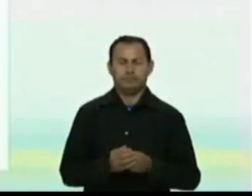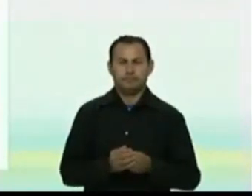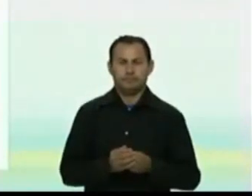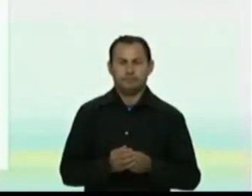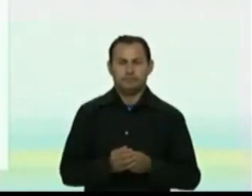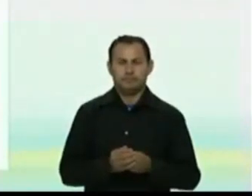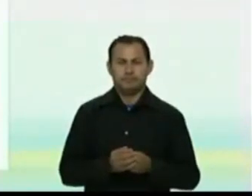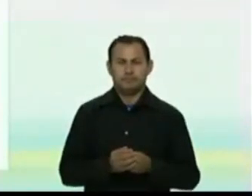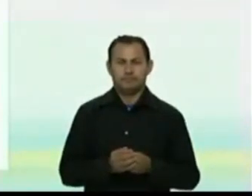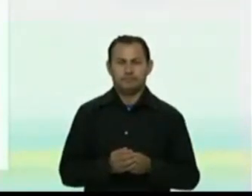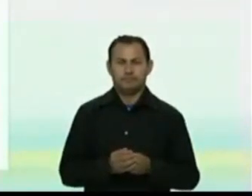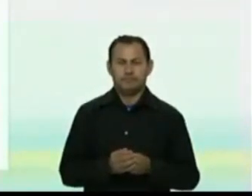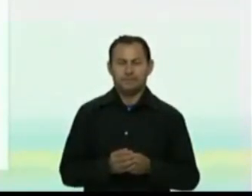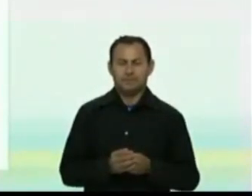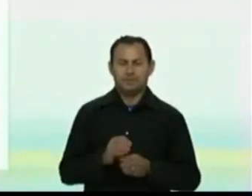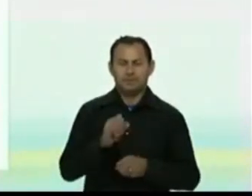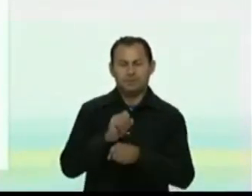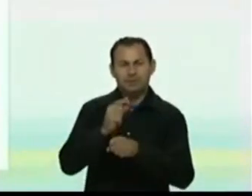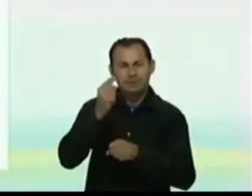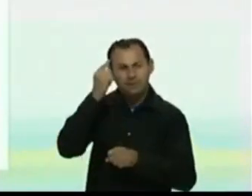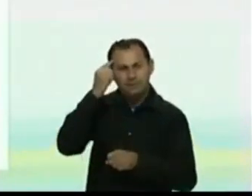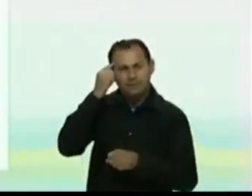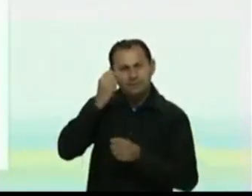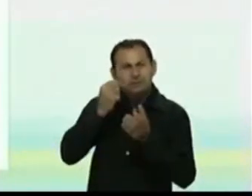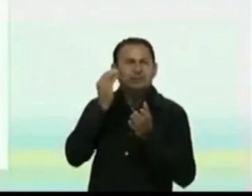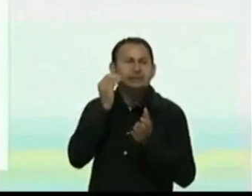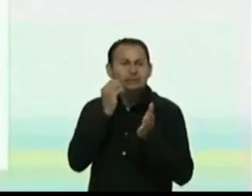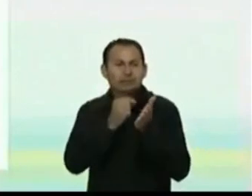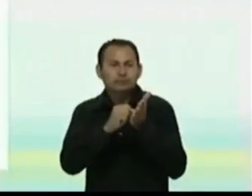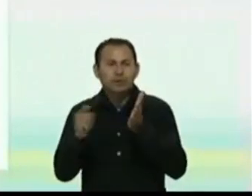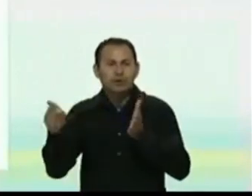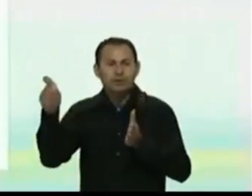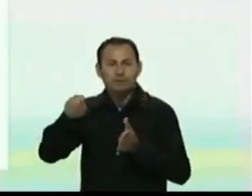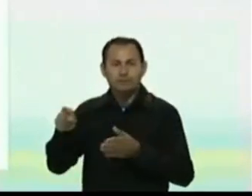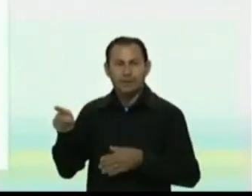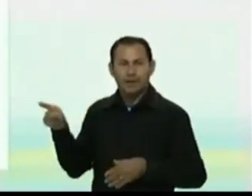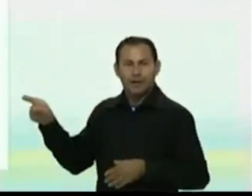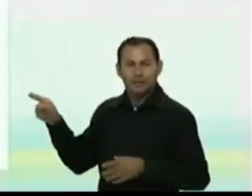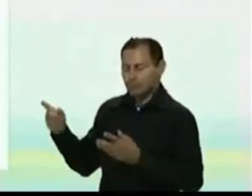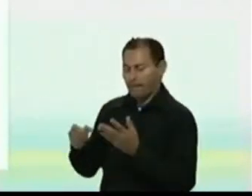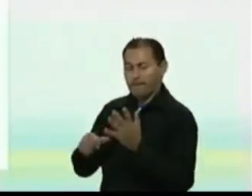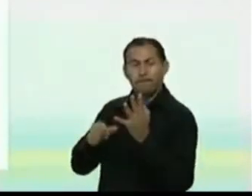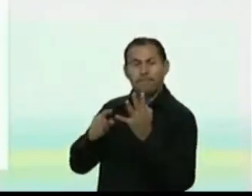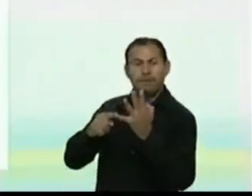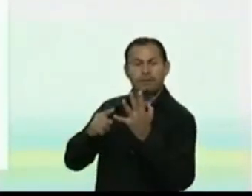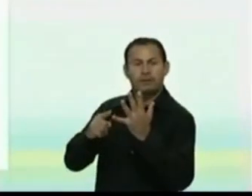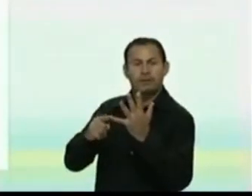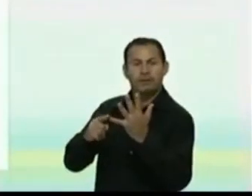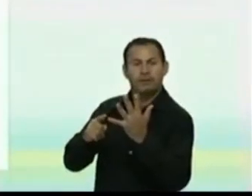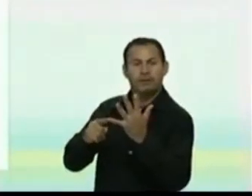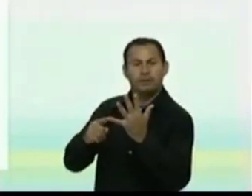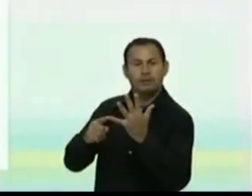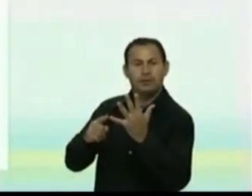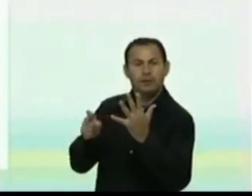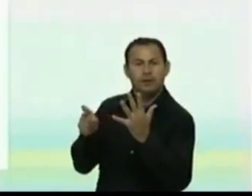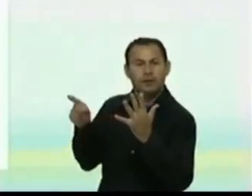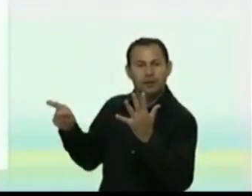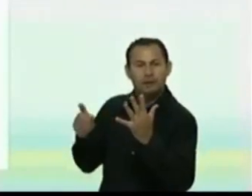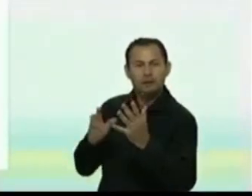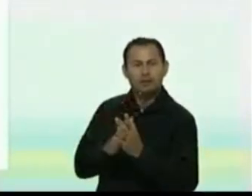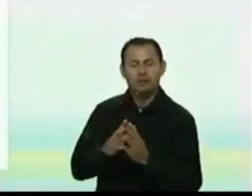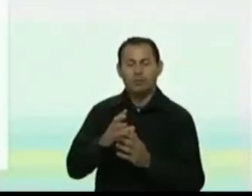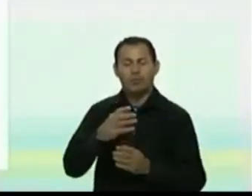eu não estou conseguindo aqui rabiscar. Isso, agora foi. Que é essa condição, misturando essas duas condições em que o